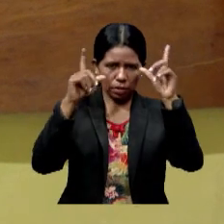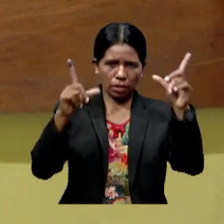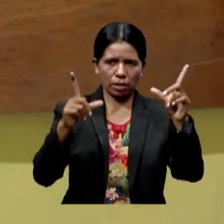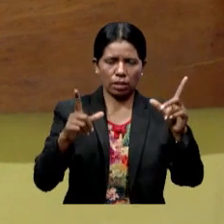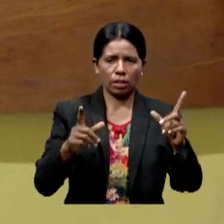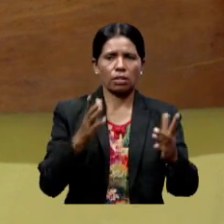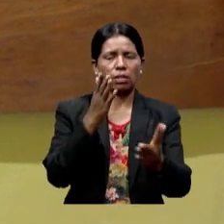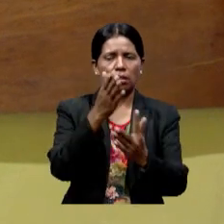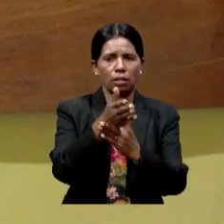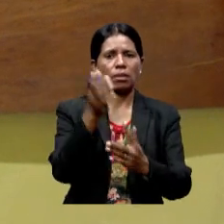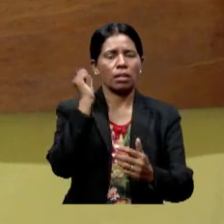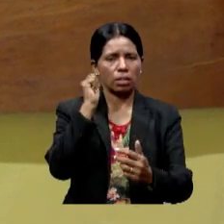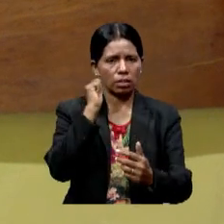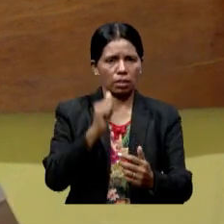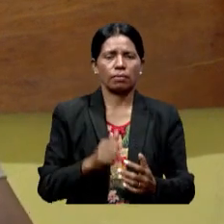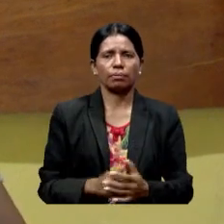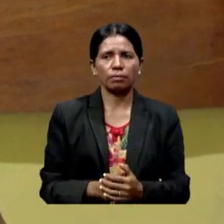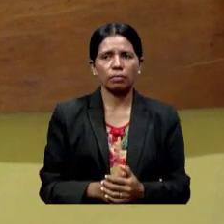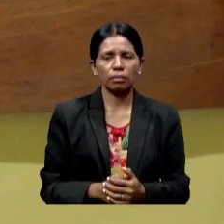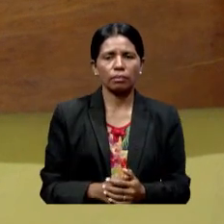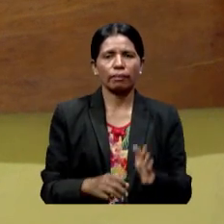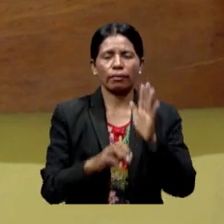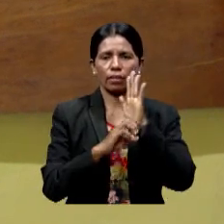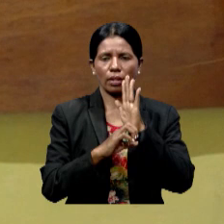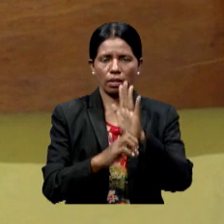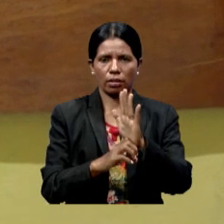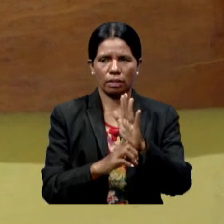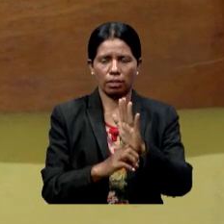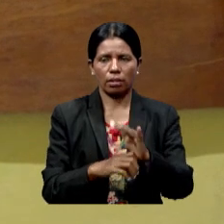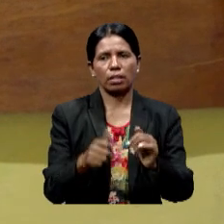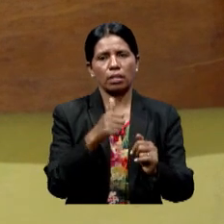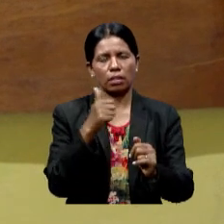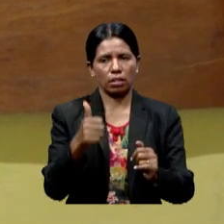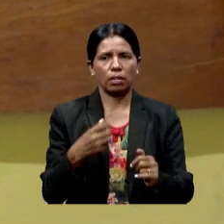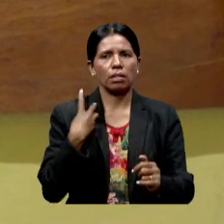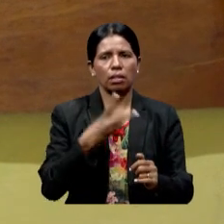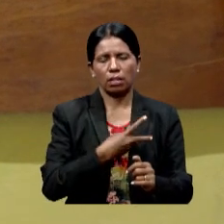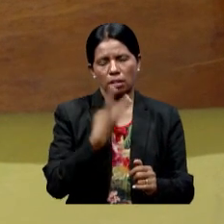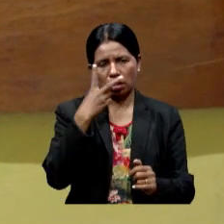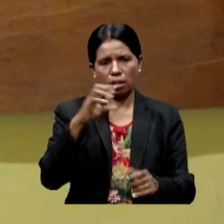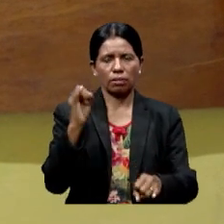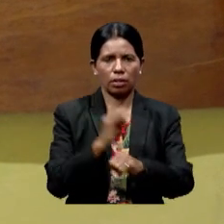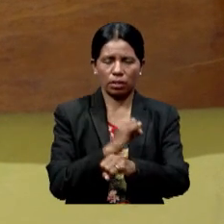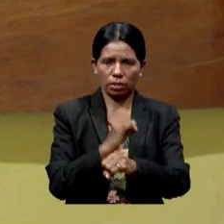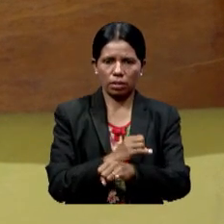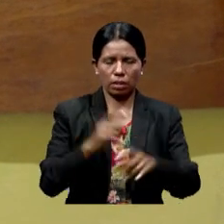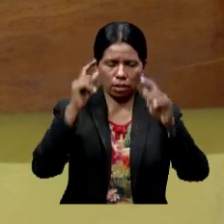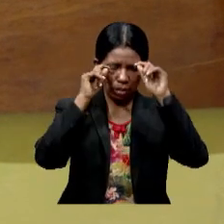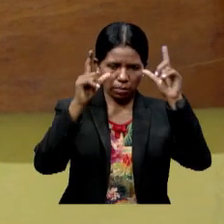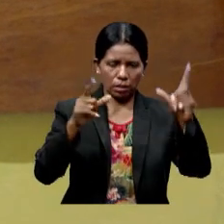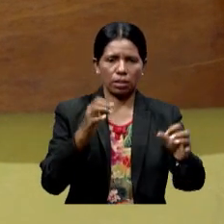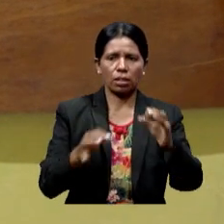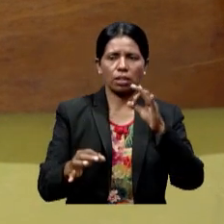atu adere lalais ba ASEAN. Por exemplo, ida seluk maka ita hareba industria. Timor Leste maske